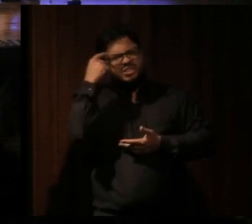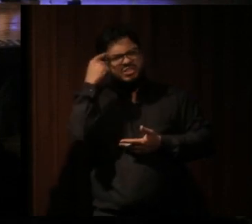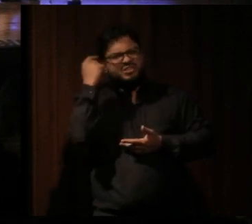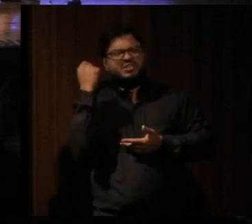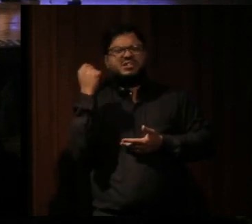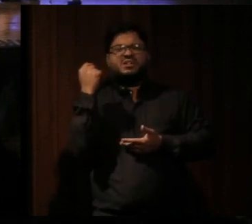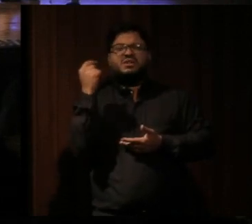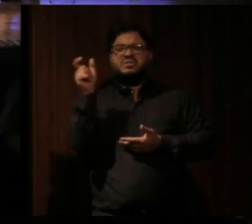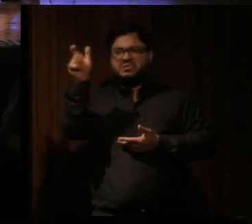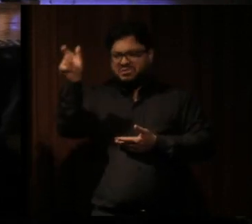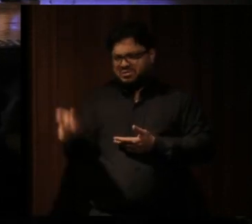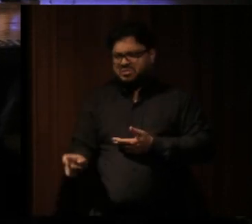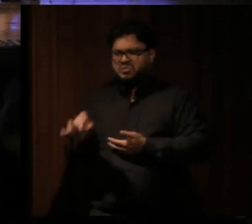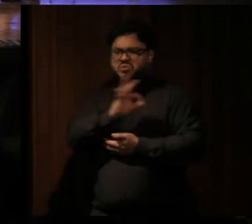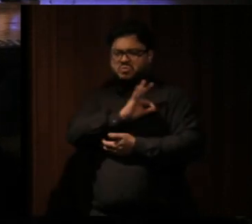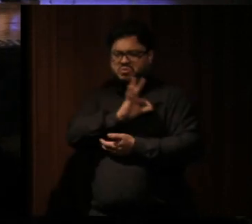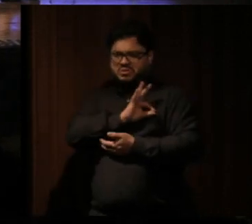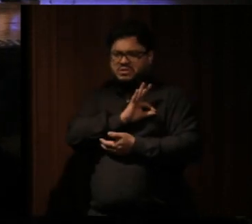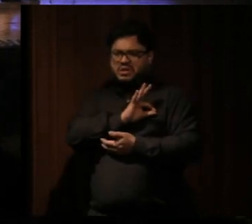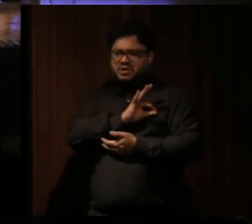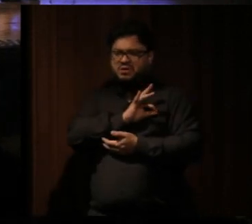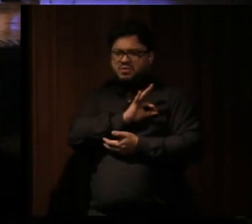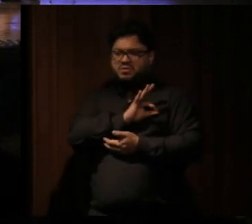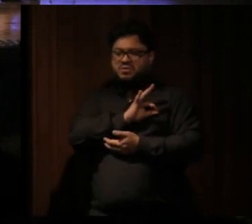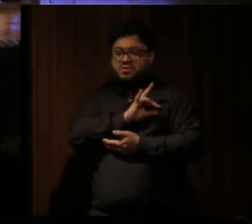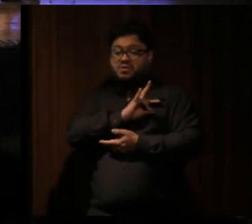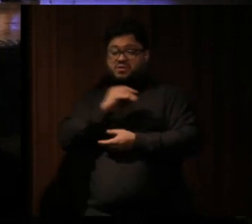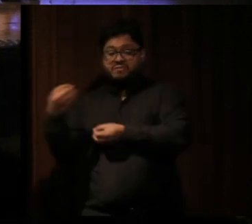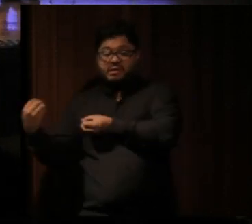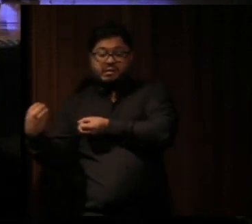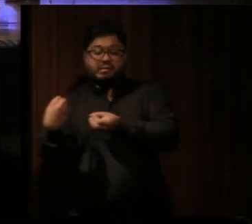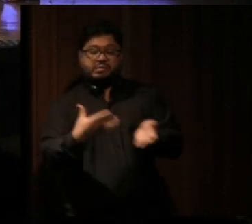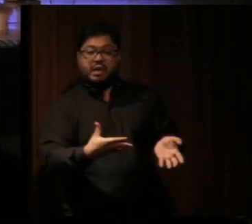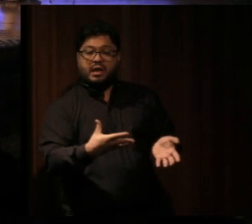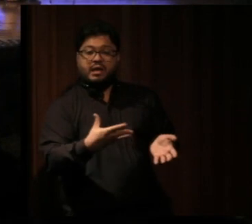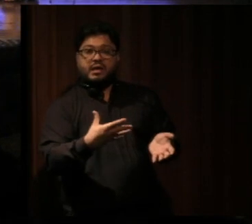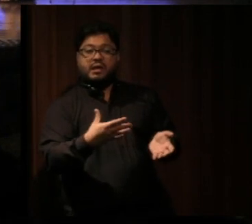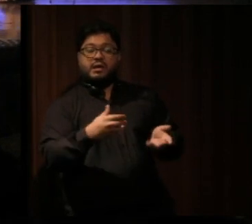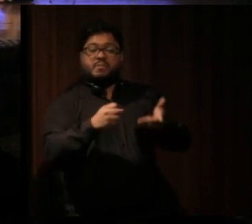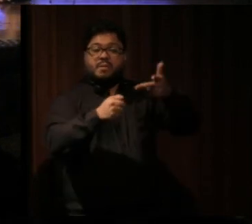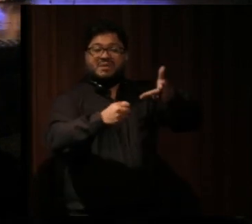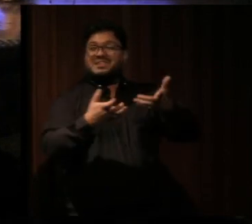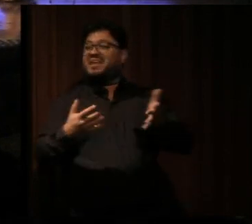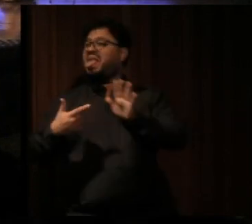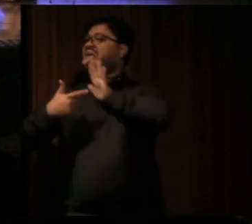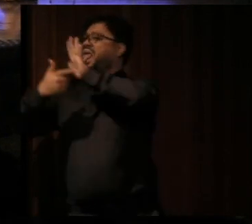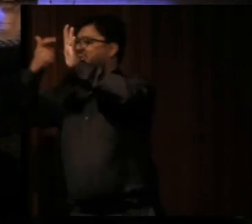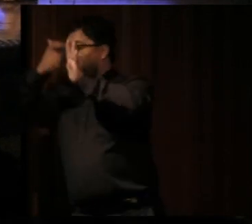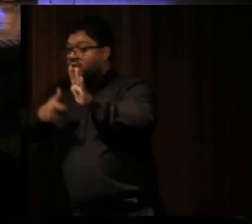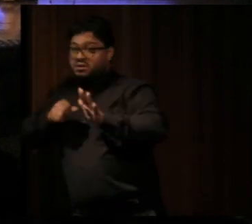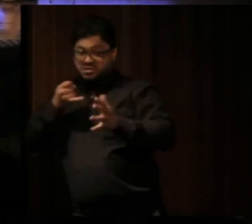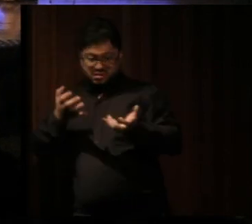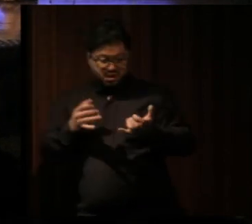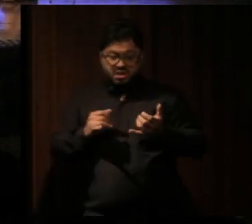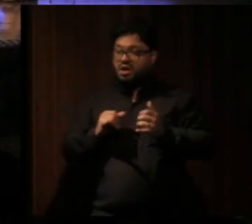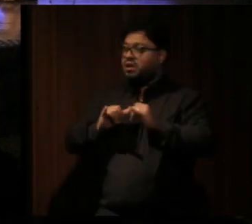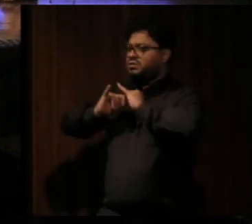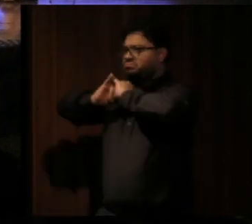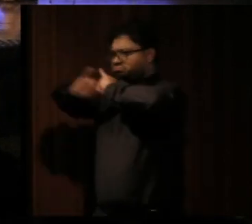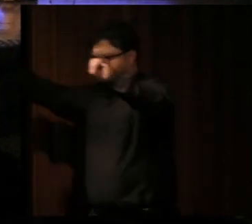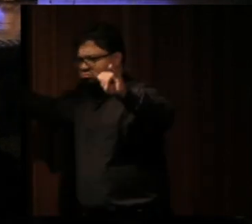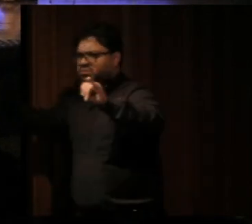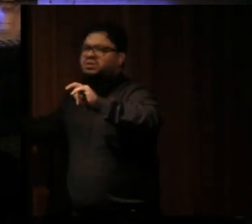o policial vai passar pra imprensa só para ter palco assim se ele quiser realmente divulgar ele tem